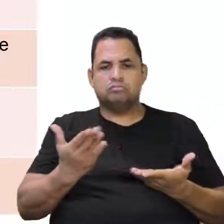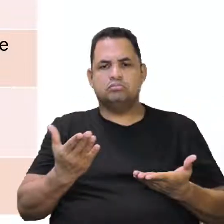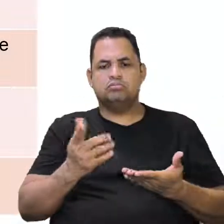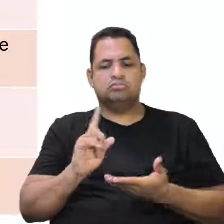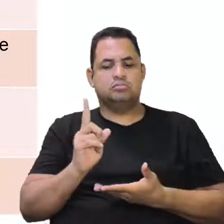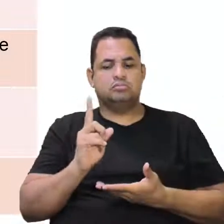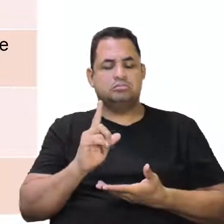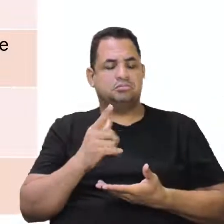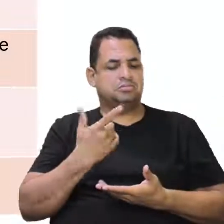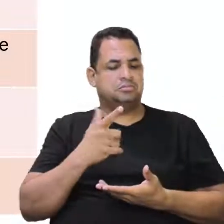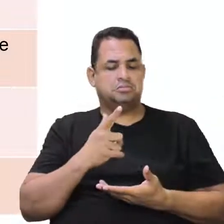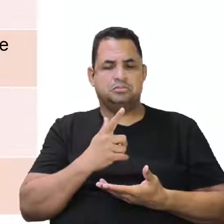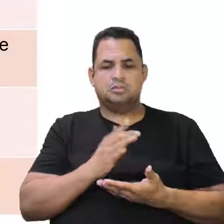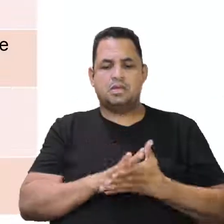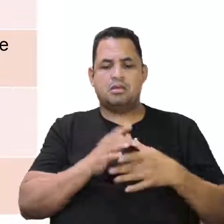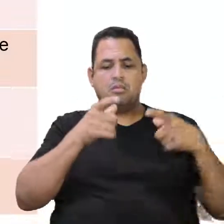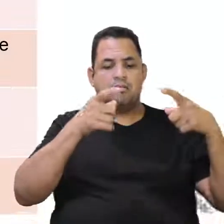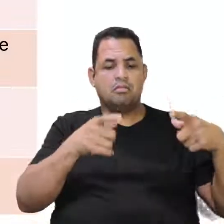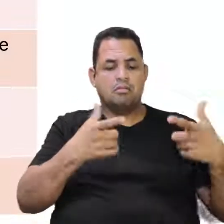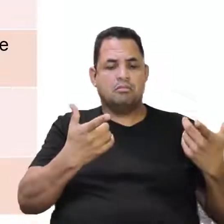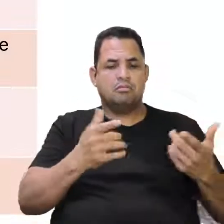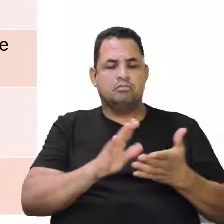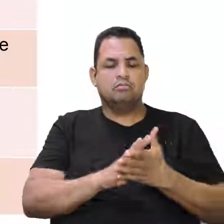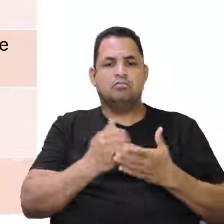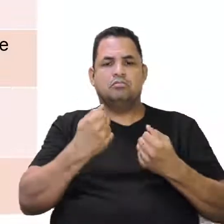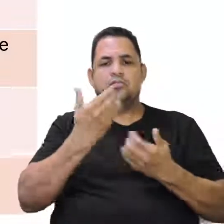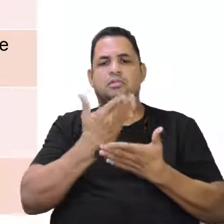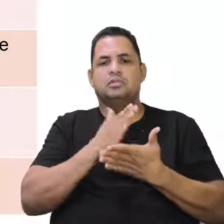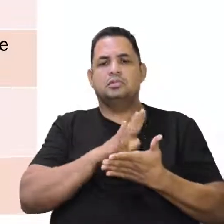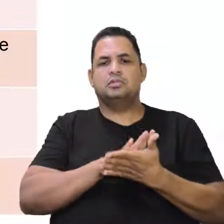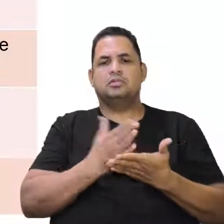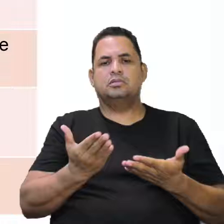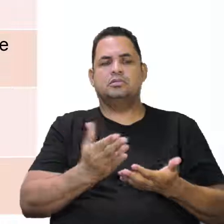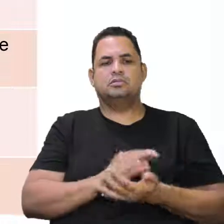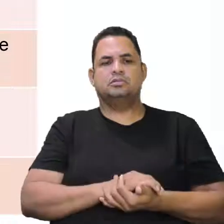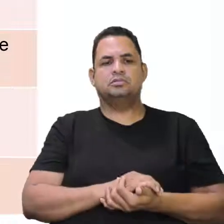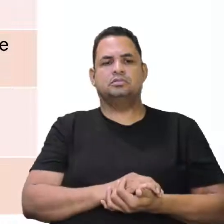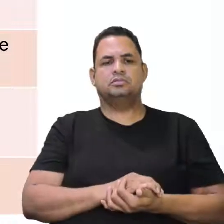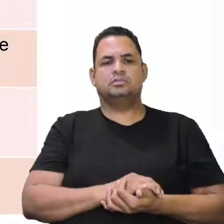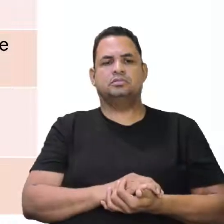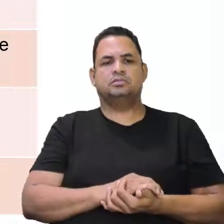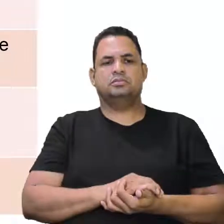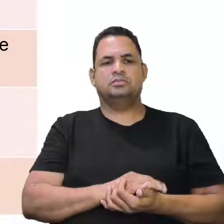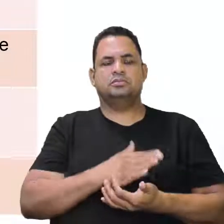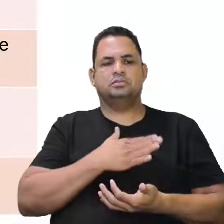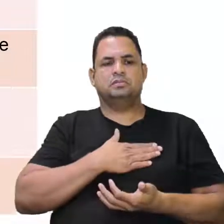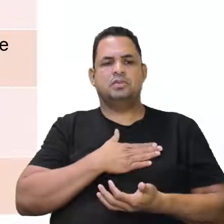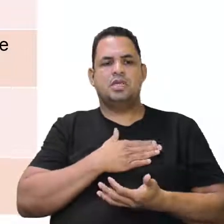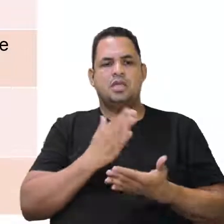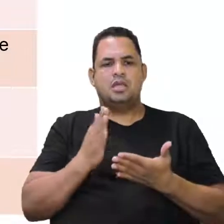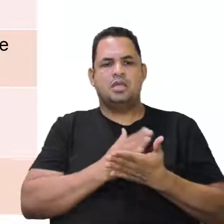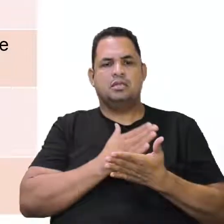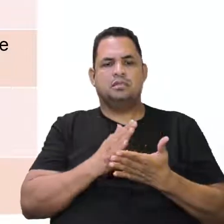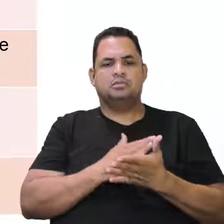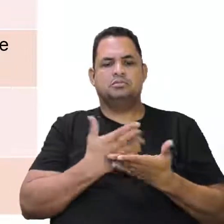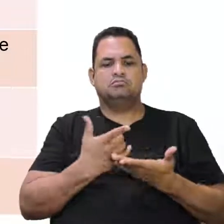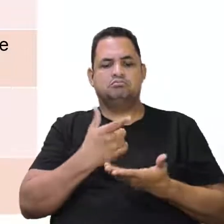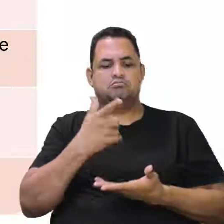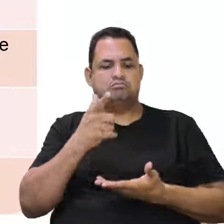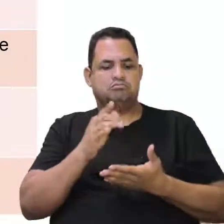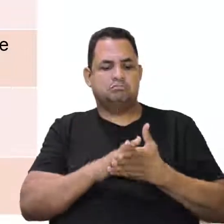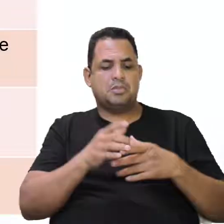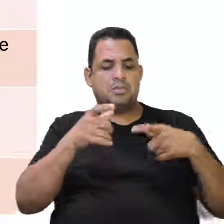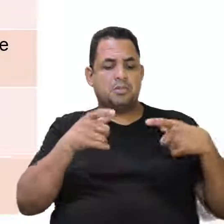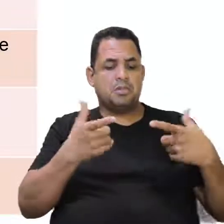Não estão em nenhum lugar por aqui. Poderia traduzir aqui, porque afinal de contas é nenhum lugar. Meus livros não estão em nenhum lugar